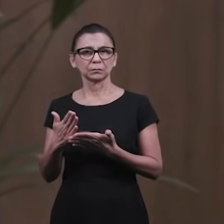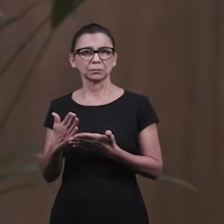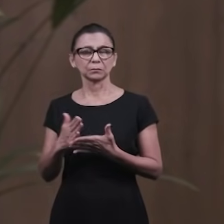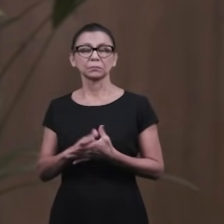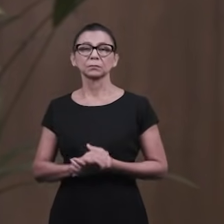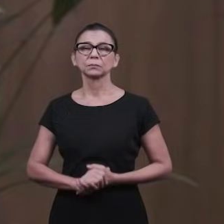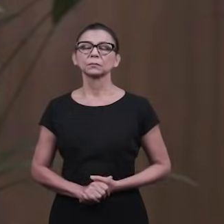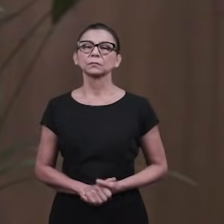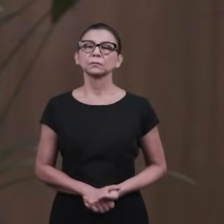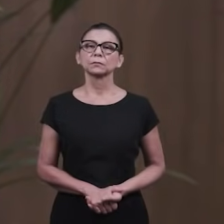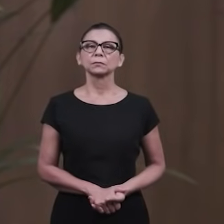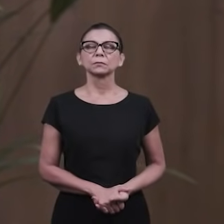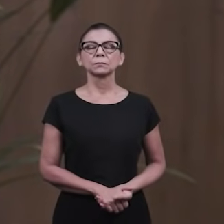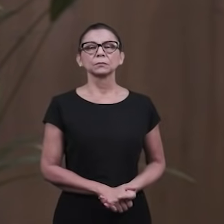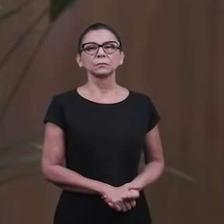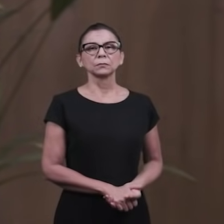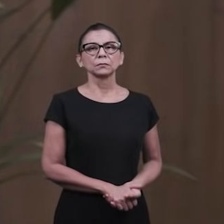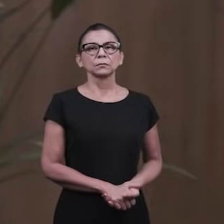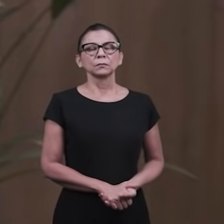Então,